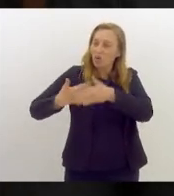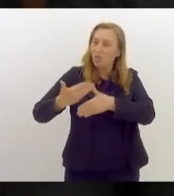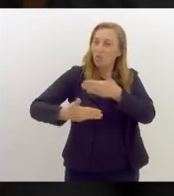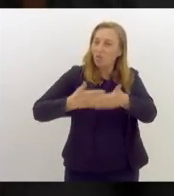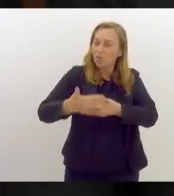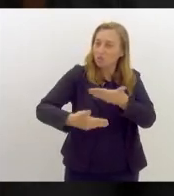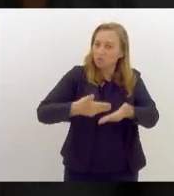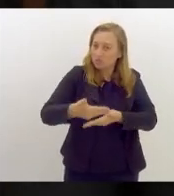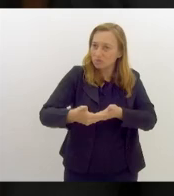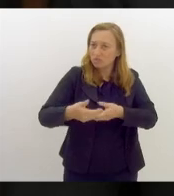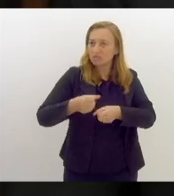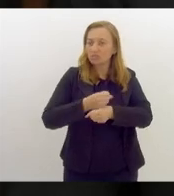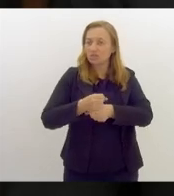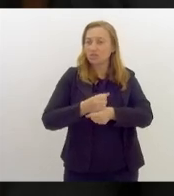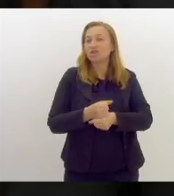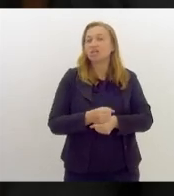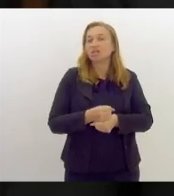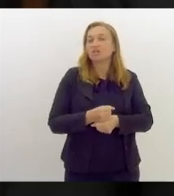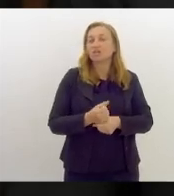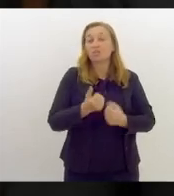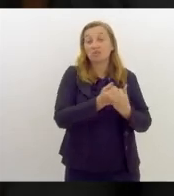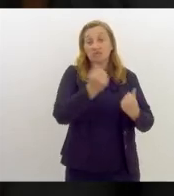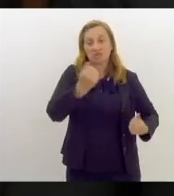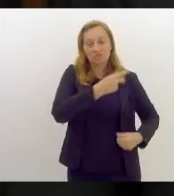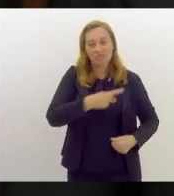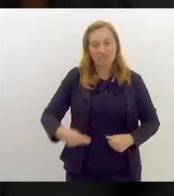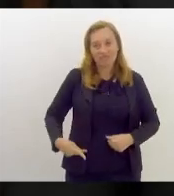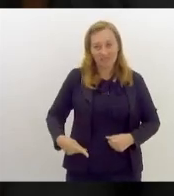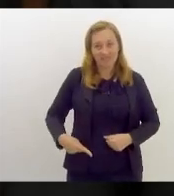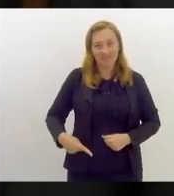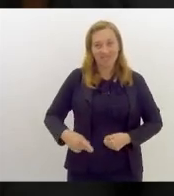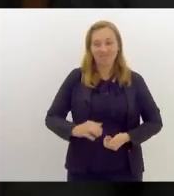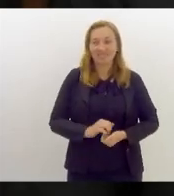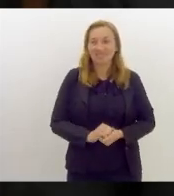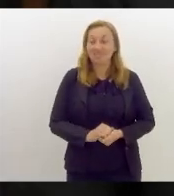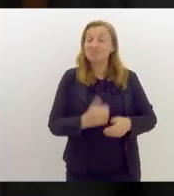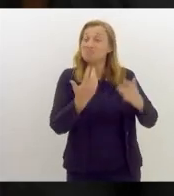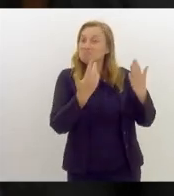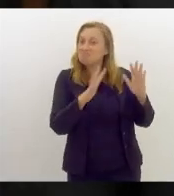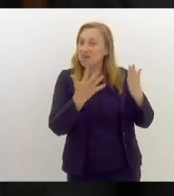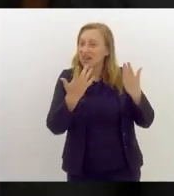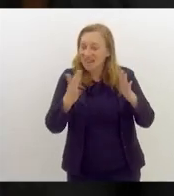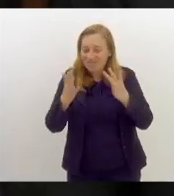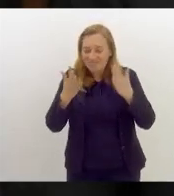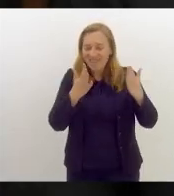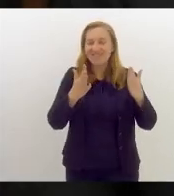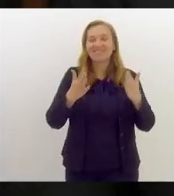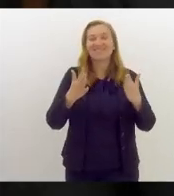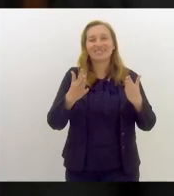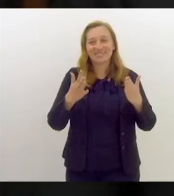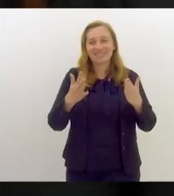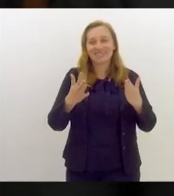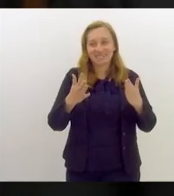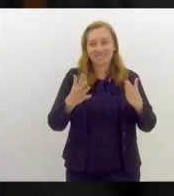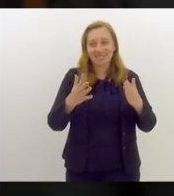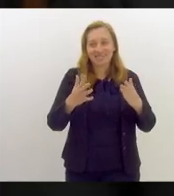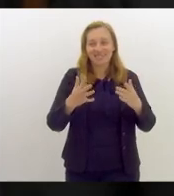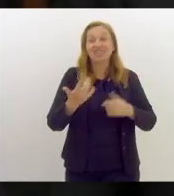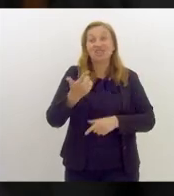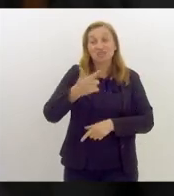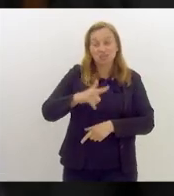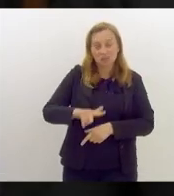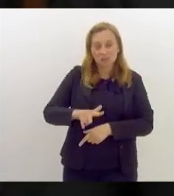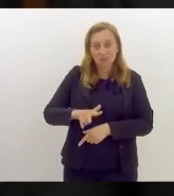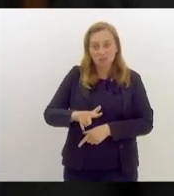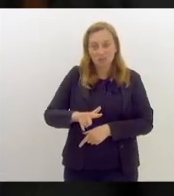vice-presidente da República pela comenda igualmente Meus parabéns muito merecida parabéns mais uma vez